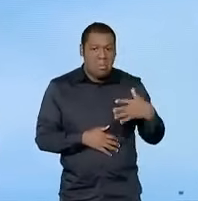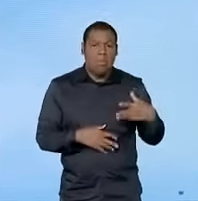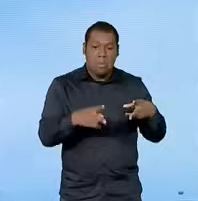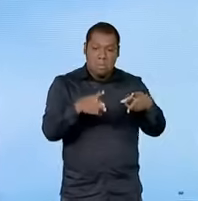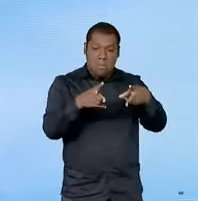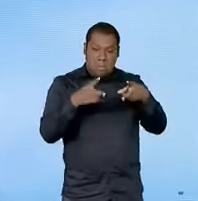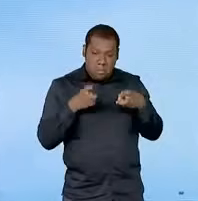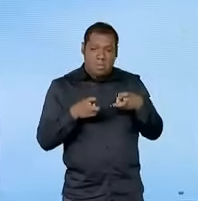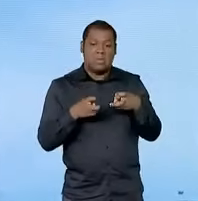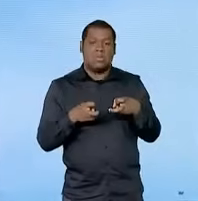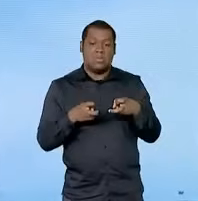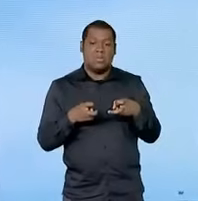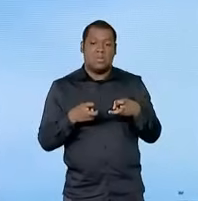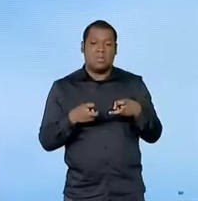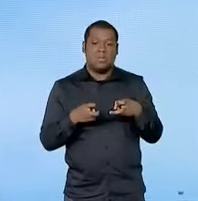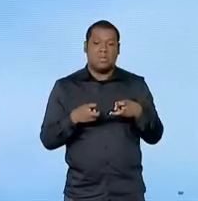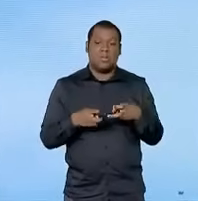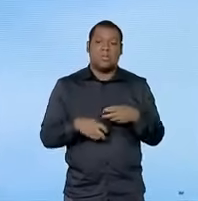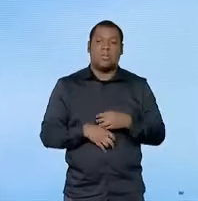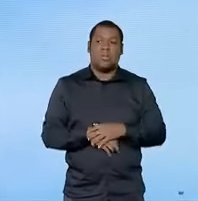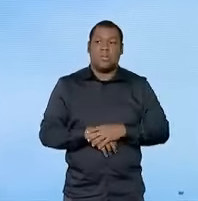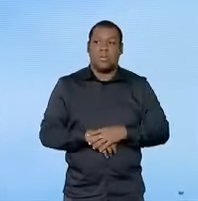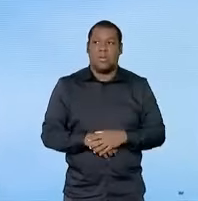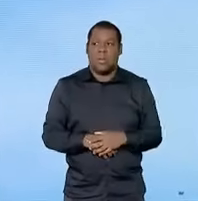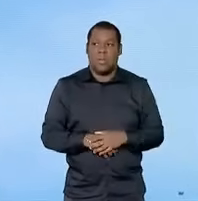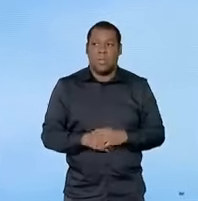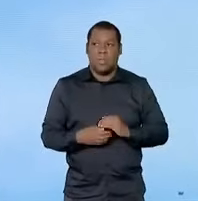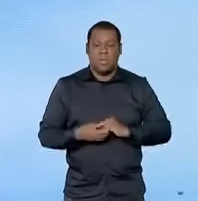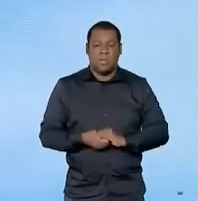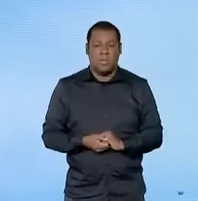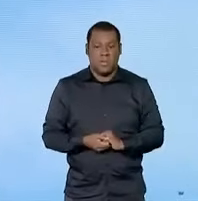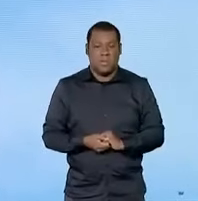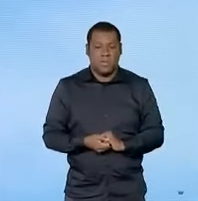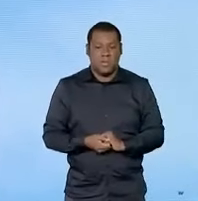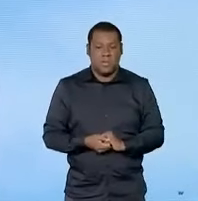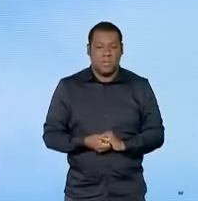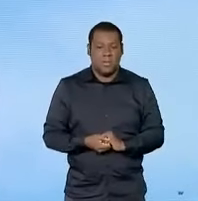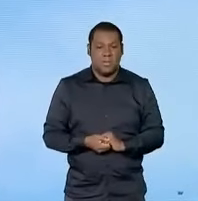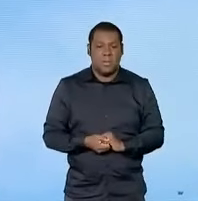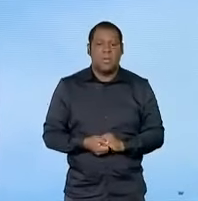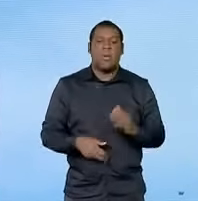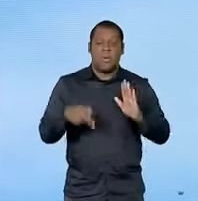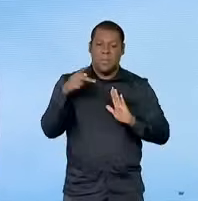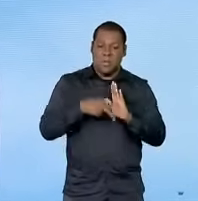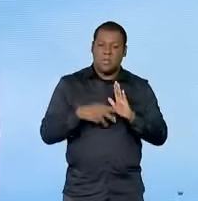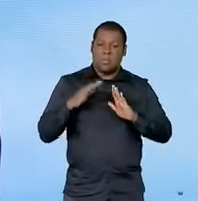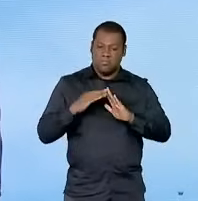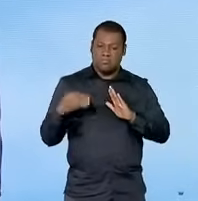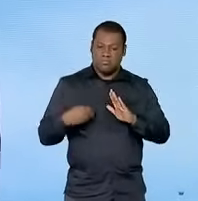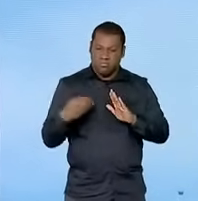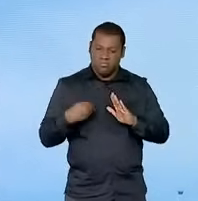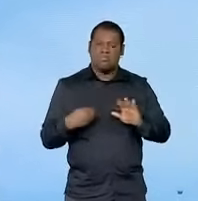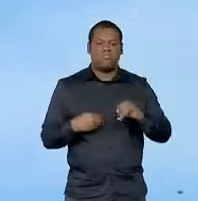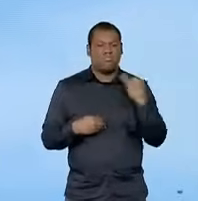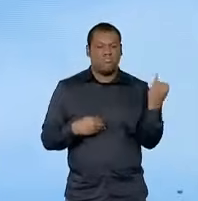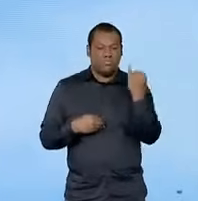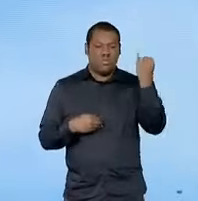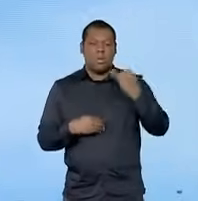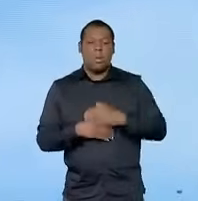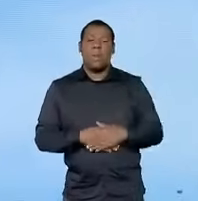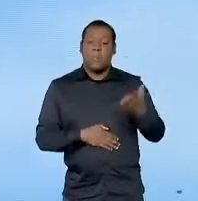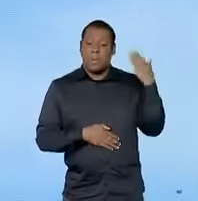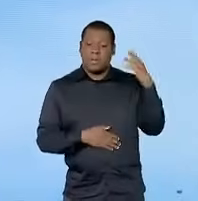uma vez, minha querida Inês, a grandeza e o alcance desse programa lançado pelo senhor lá